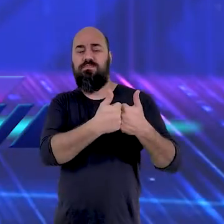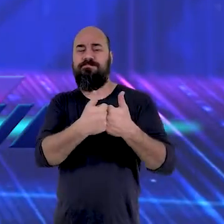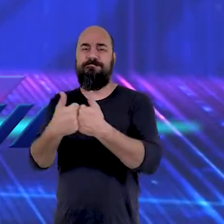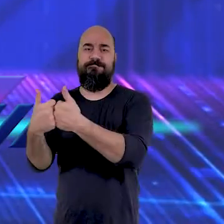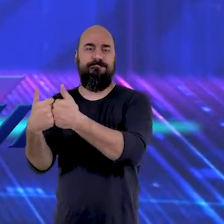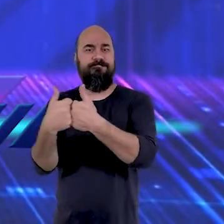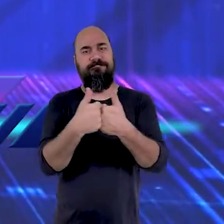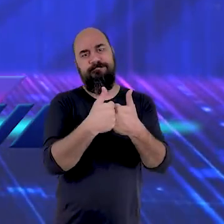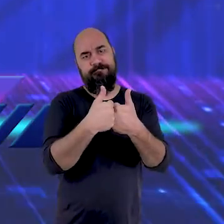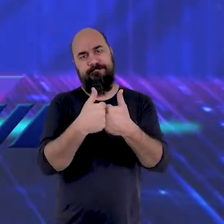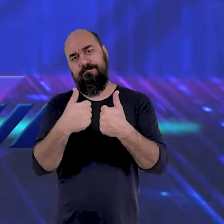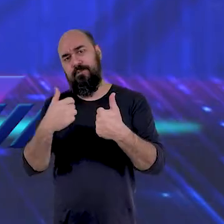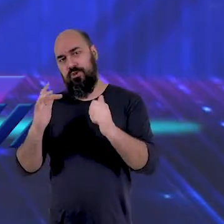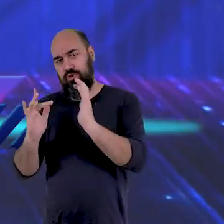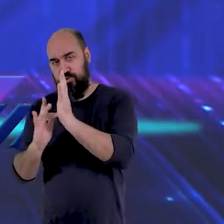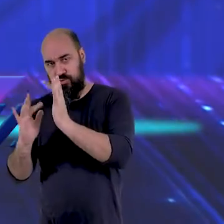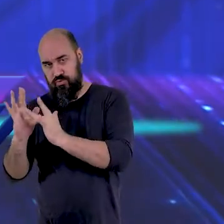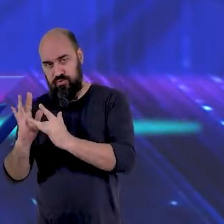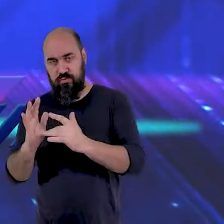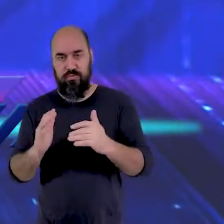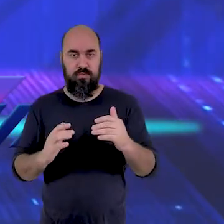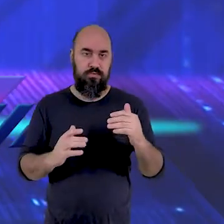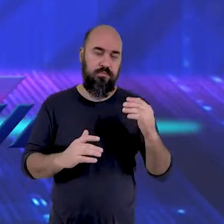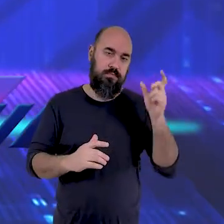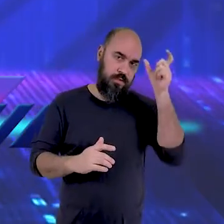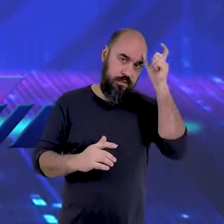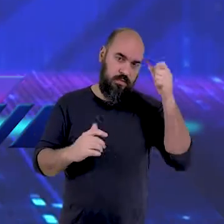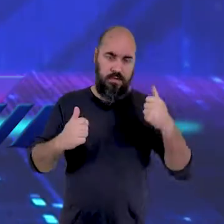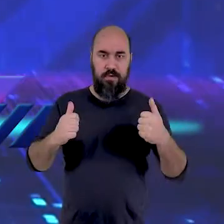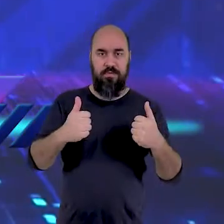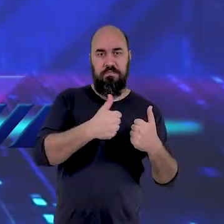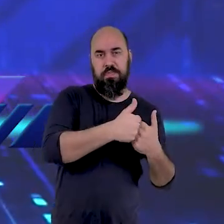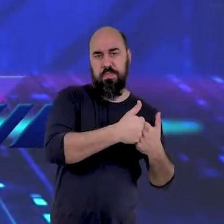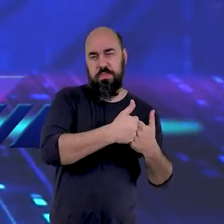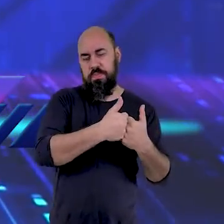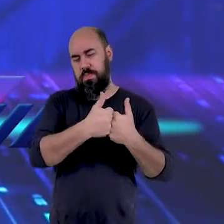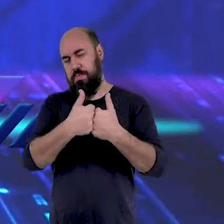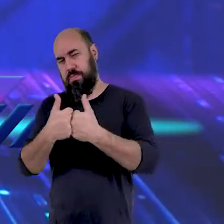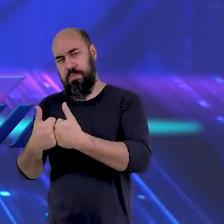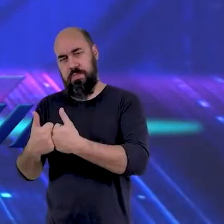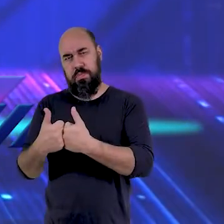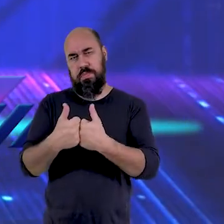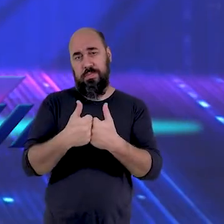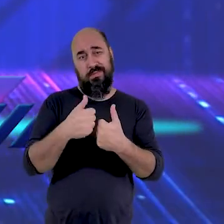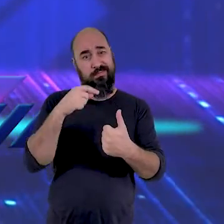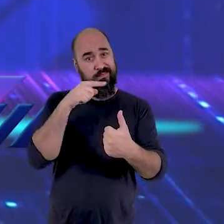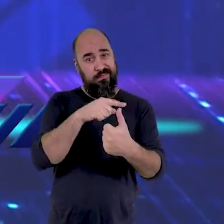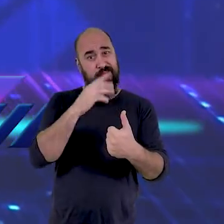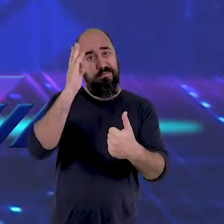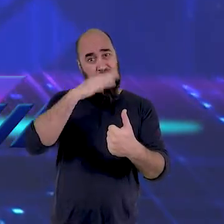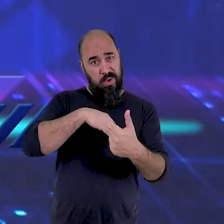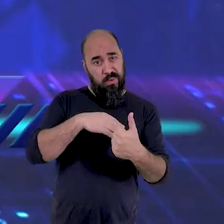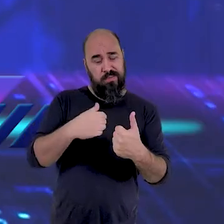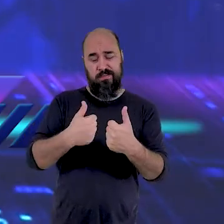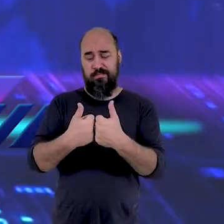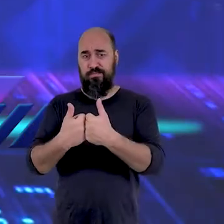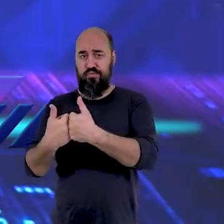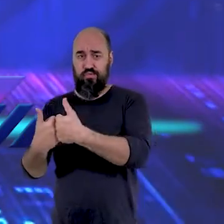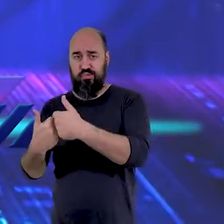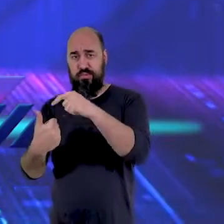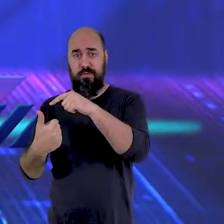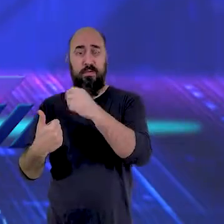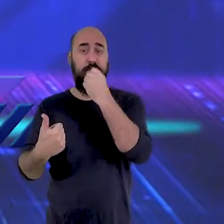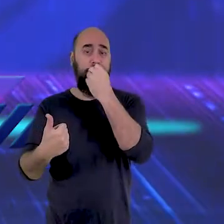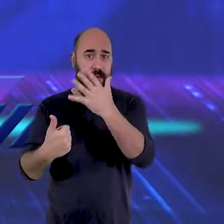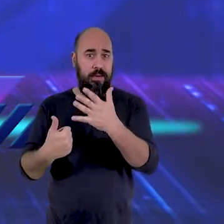coisas começaram a se dividir em dois pontos. De um lado, as forças do bem, e do outro lado, as forças